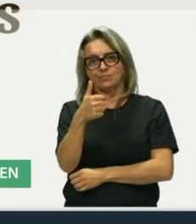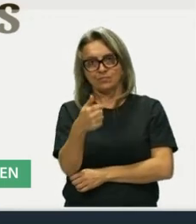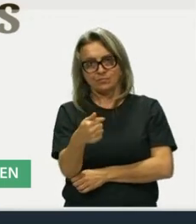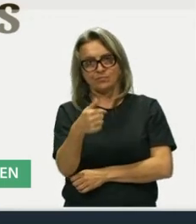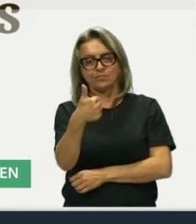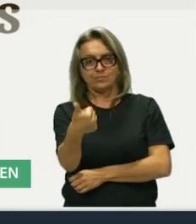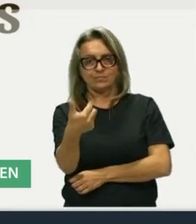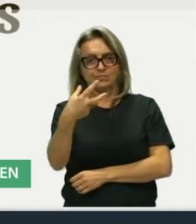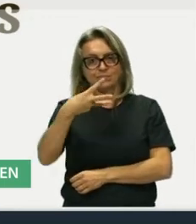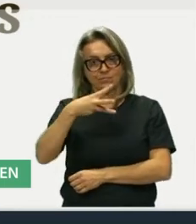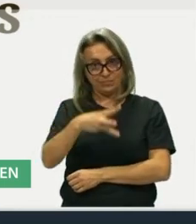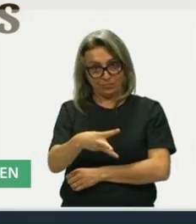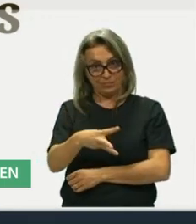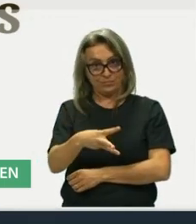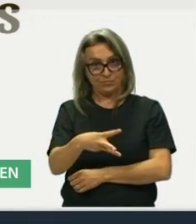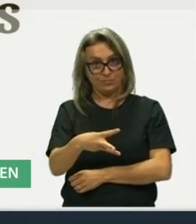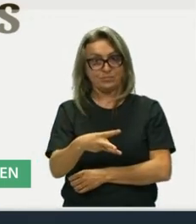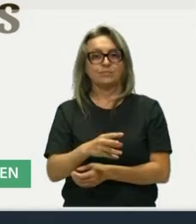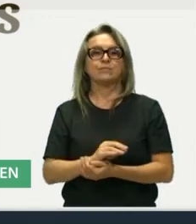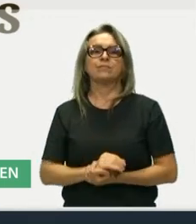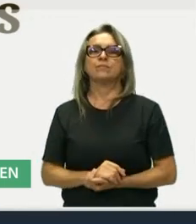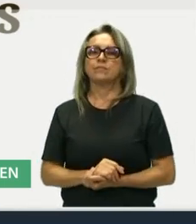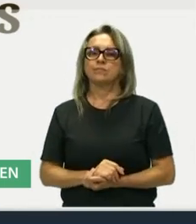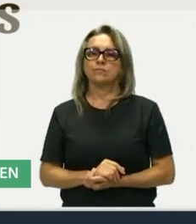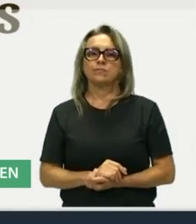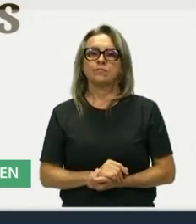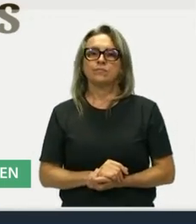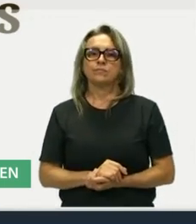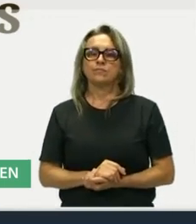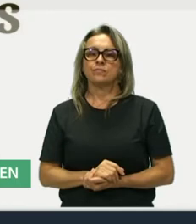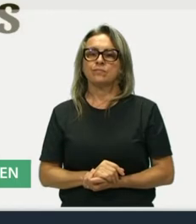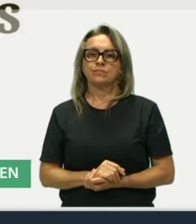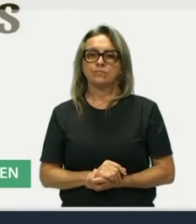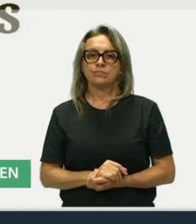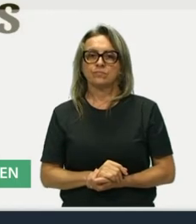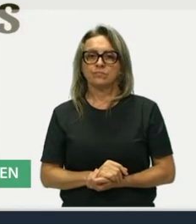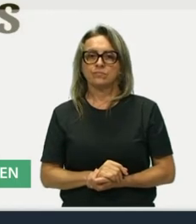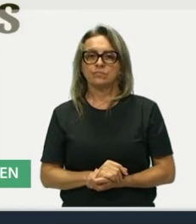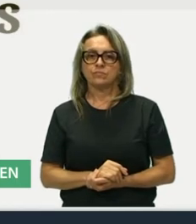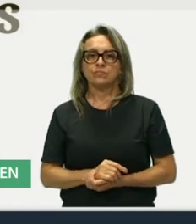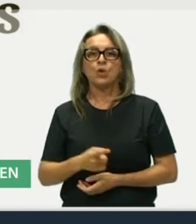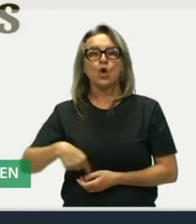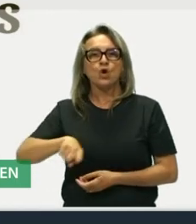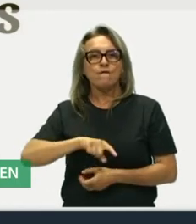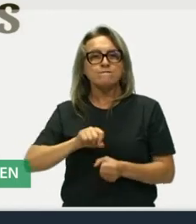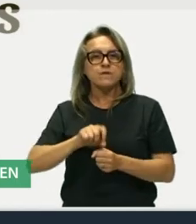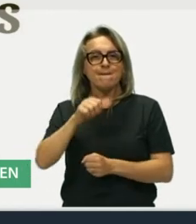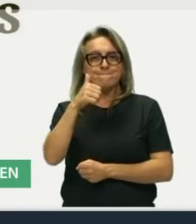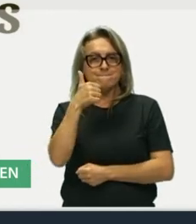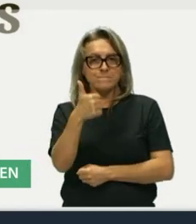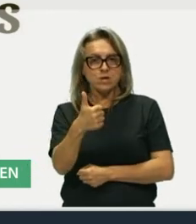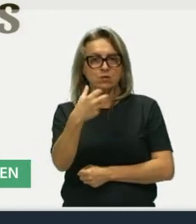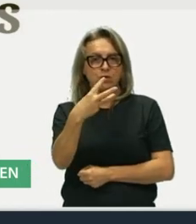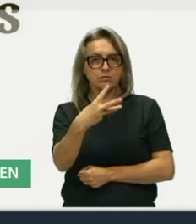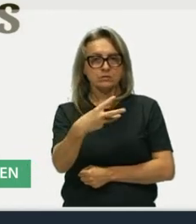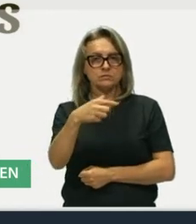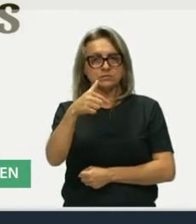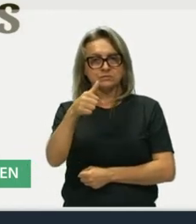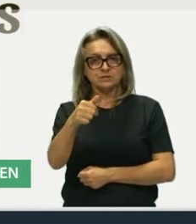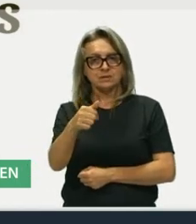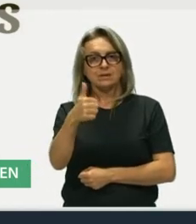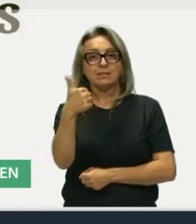13.713 sessões de radioterapia. Nós fizemos 1.371 sessões